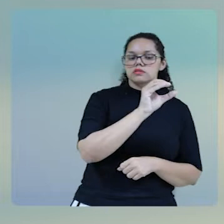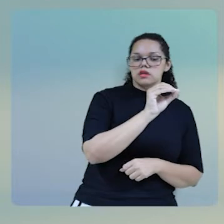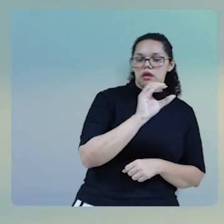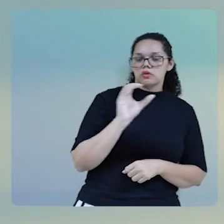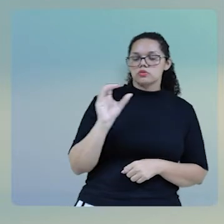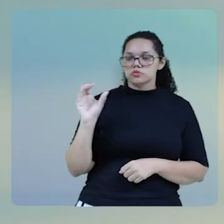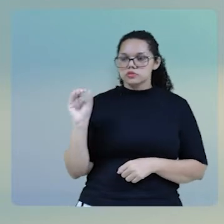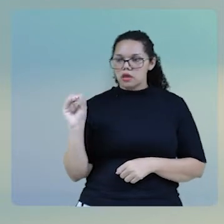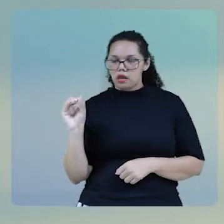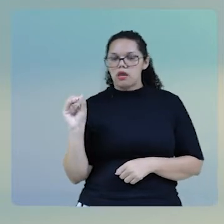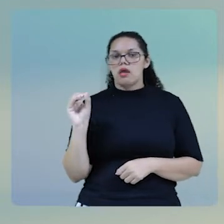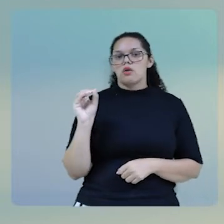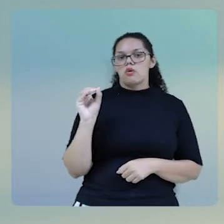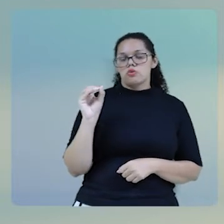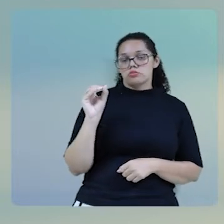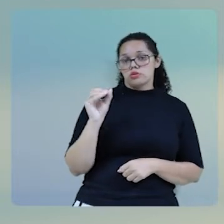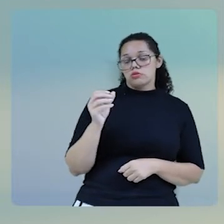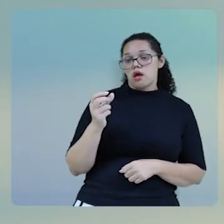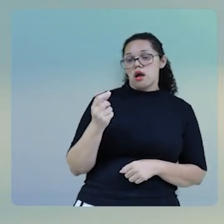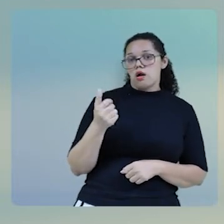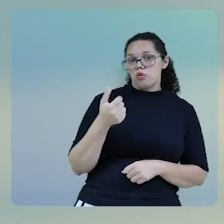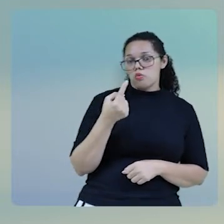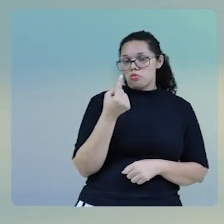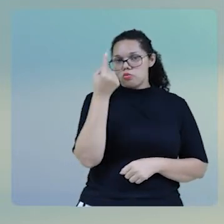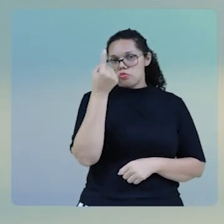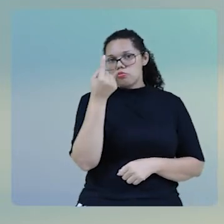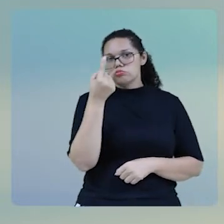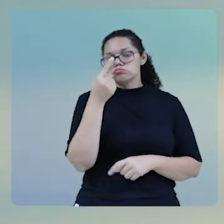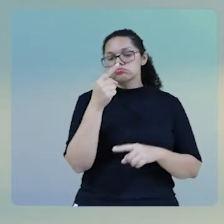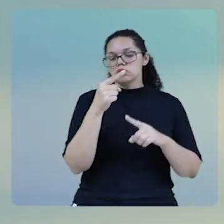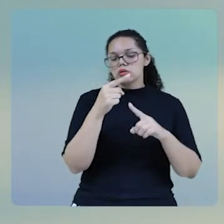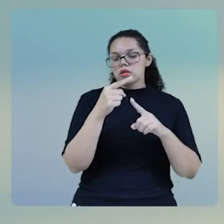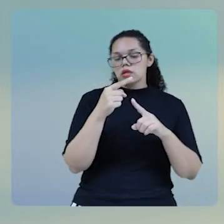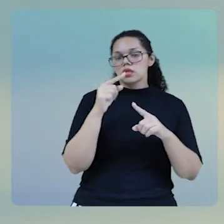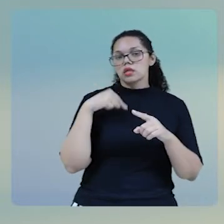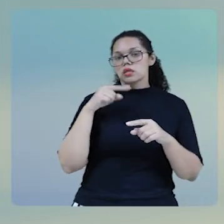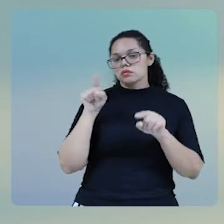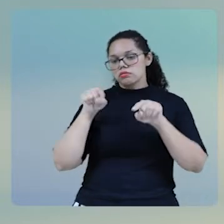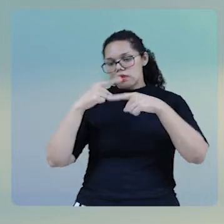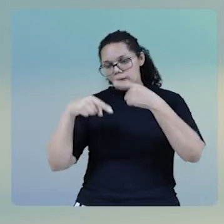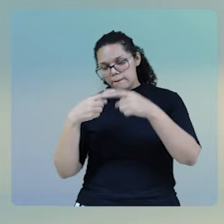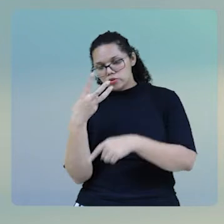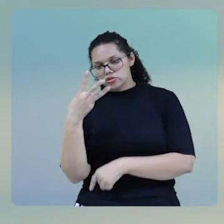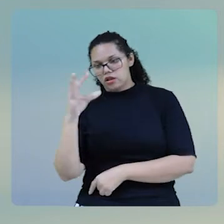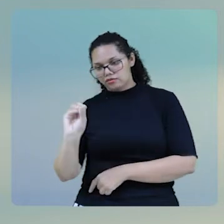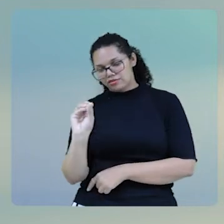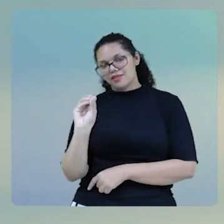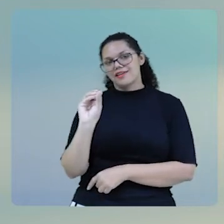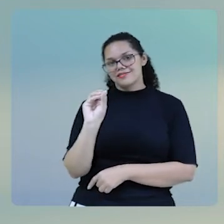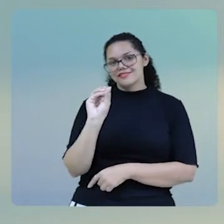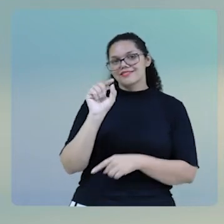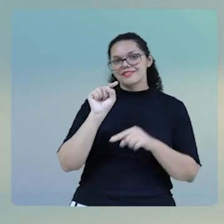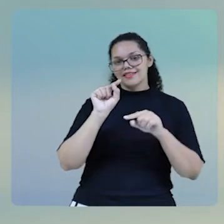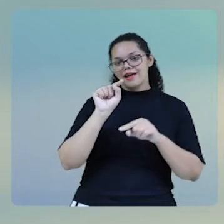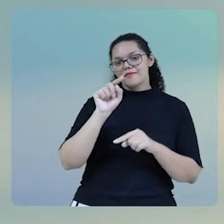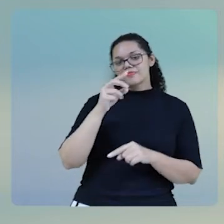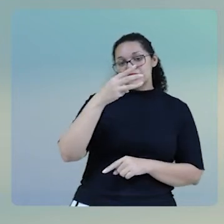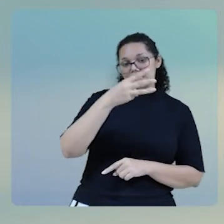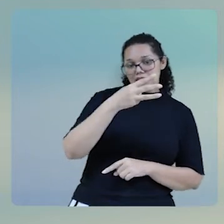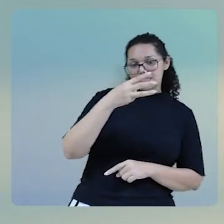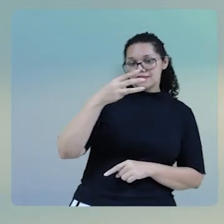1, por 5 dá 3. 100 dividido por 3, pessoal, vai dar 33,3.